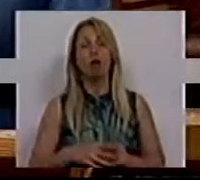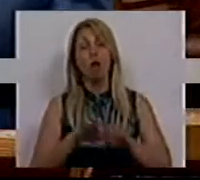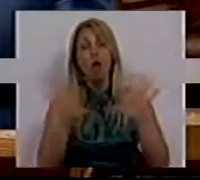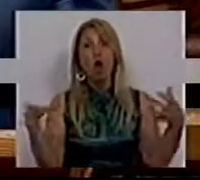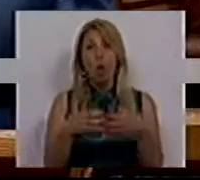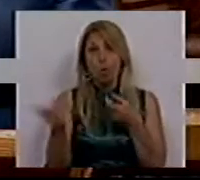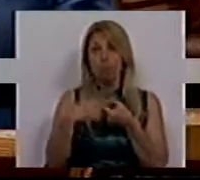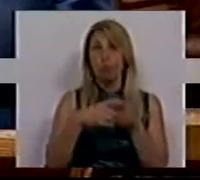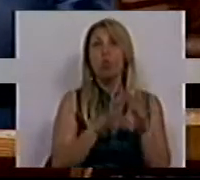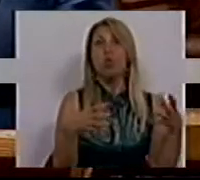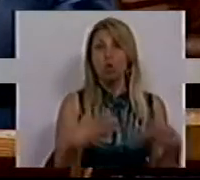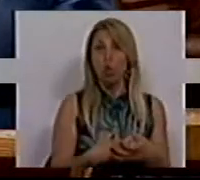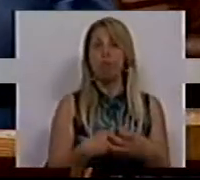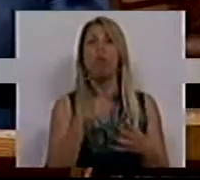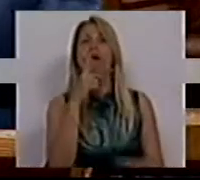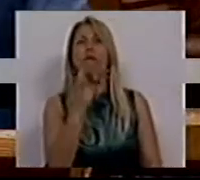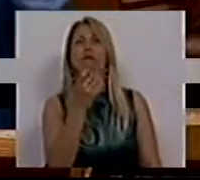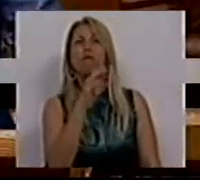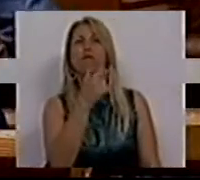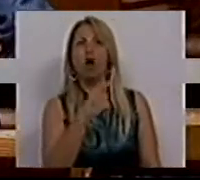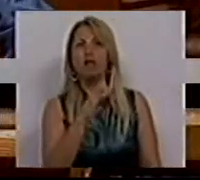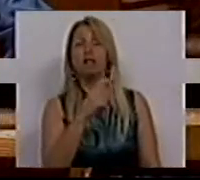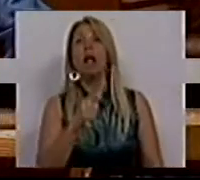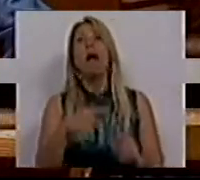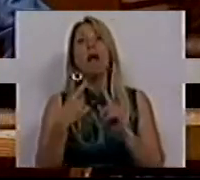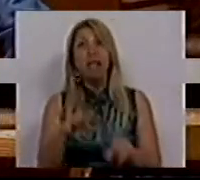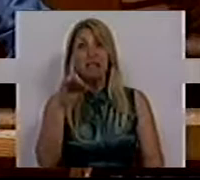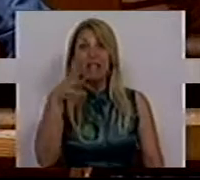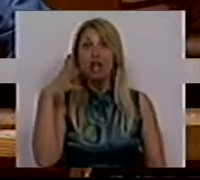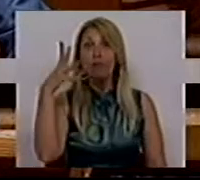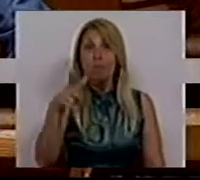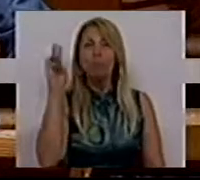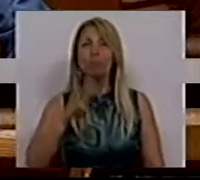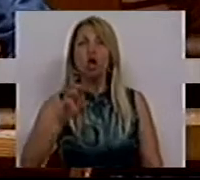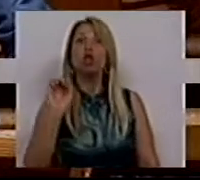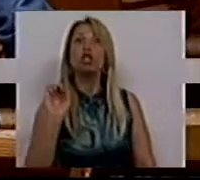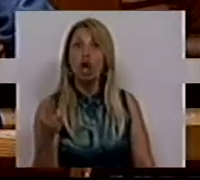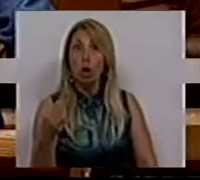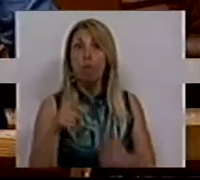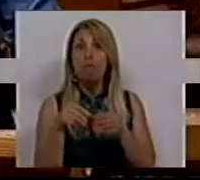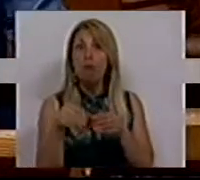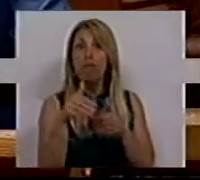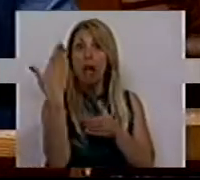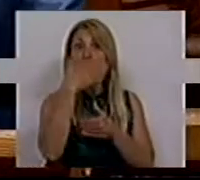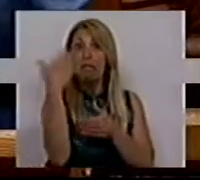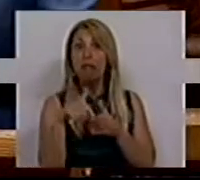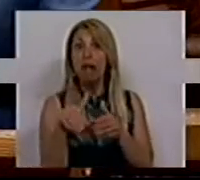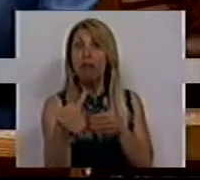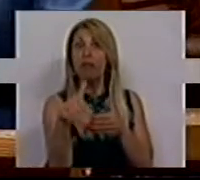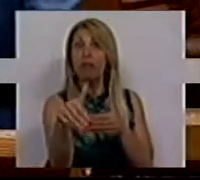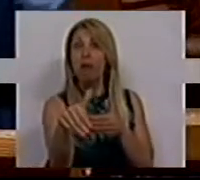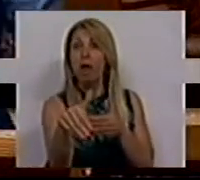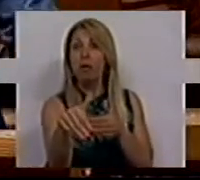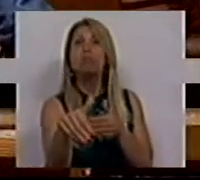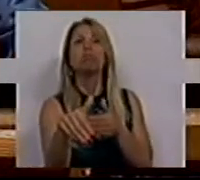Forte, juntamente com o Espírito Santo Internacional, tem 6 mil milhões de euros a vencer nos próximos dias. E o